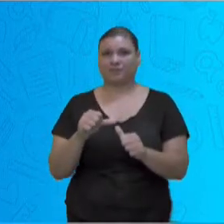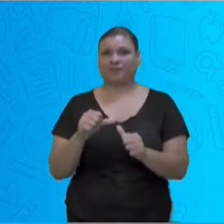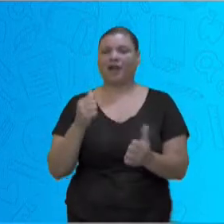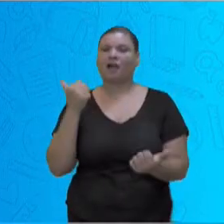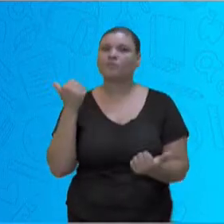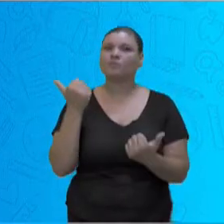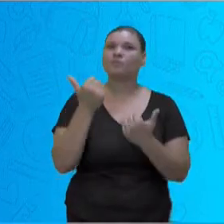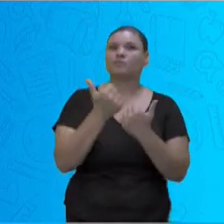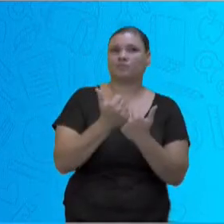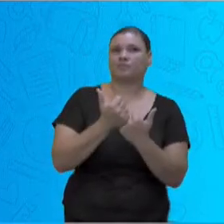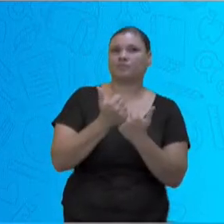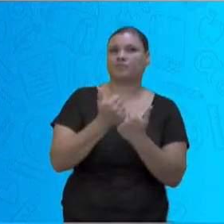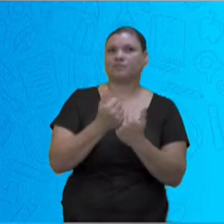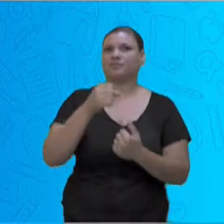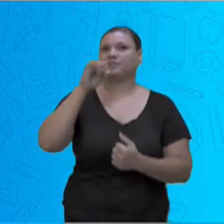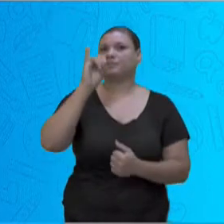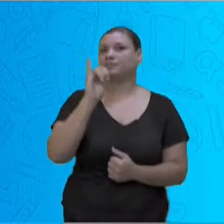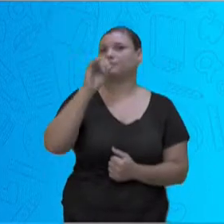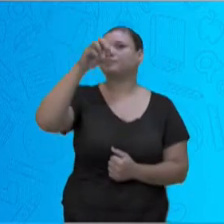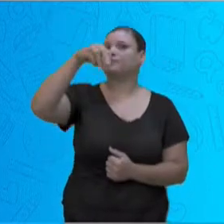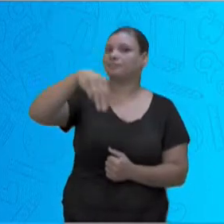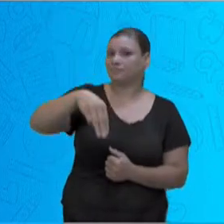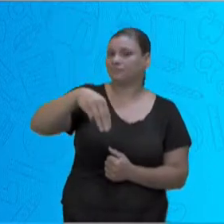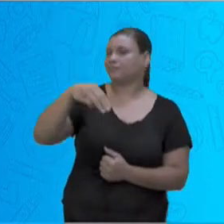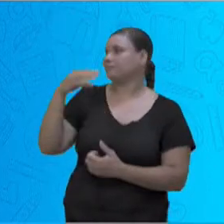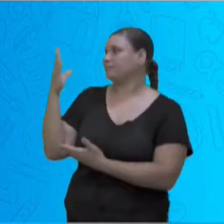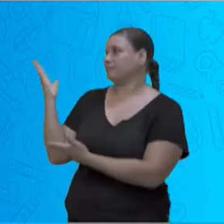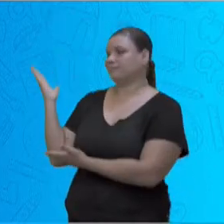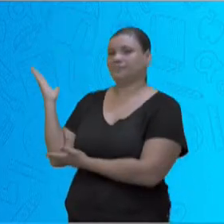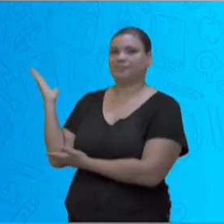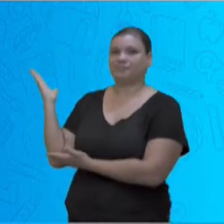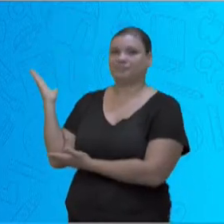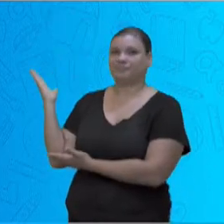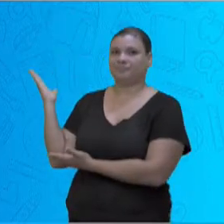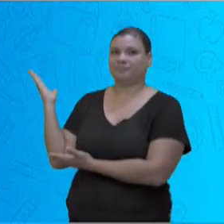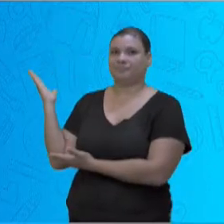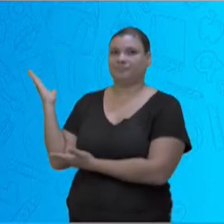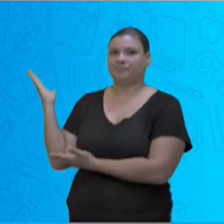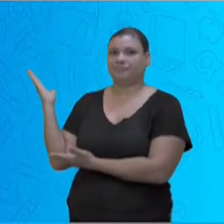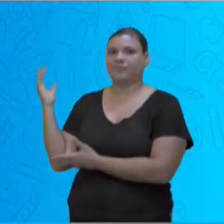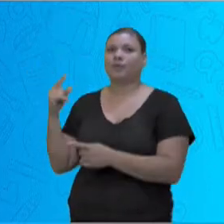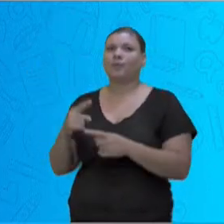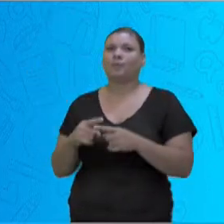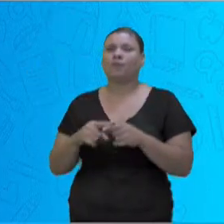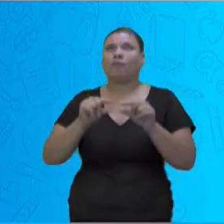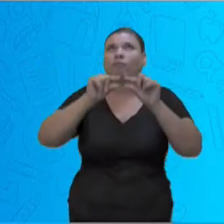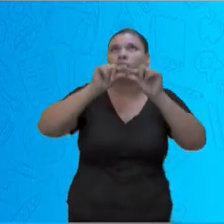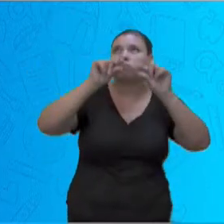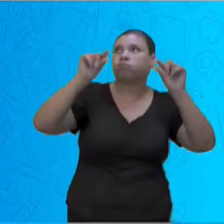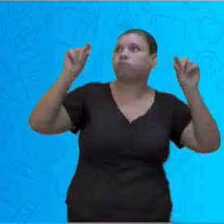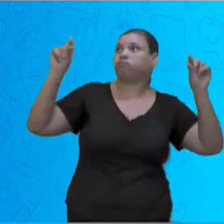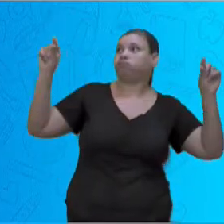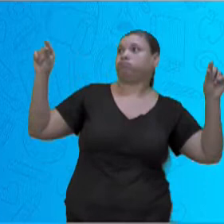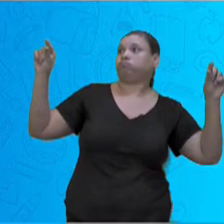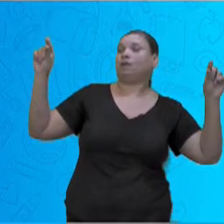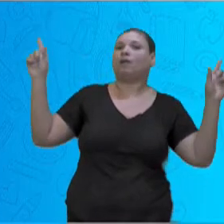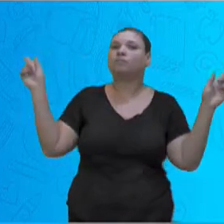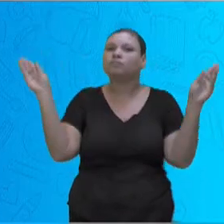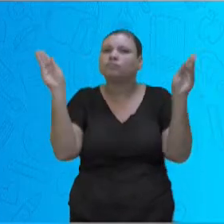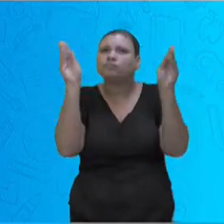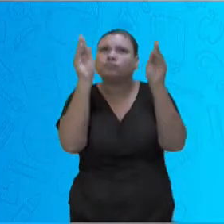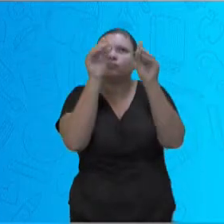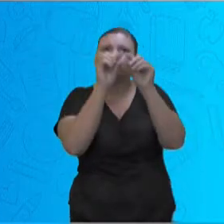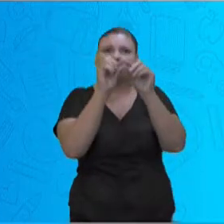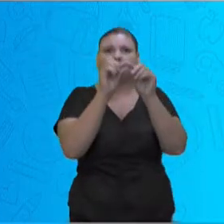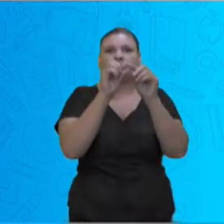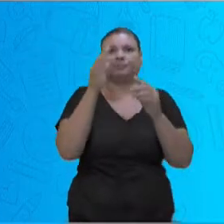I am, eu falo am, you aren't, he isn't, she